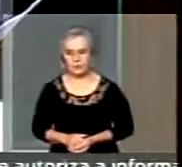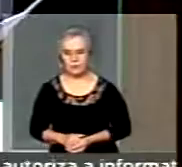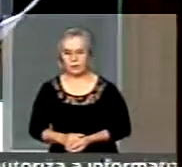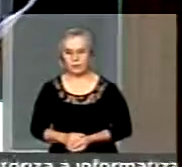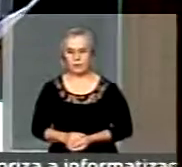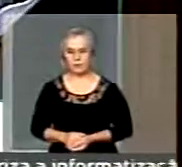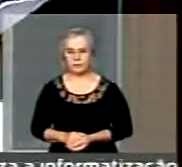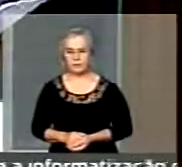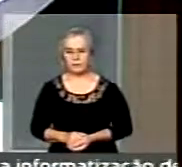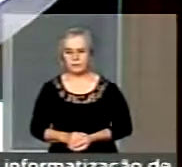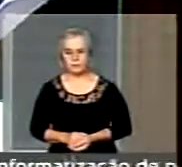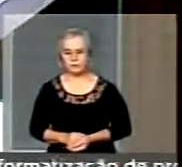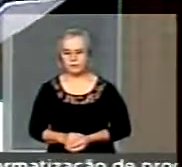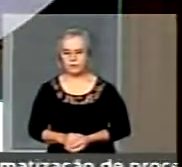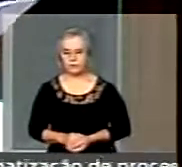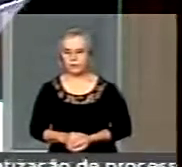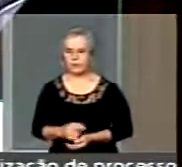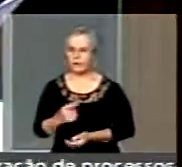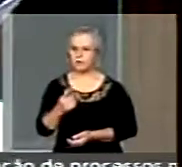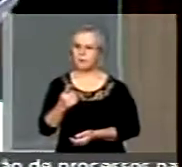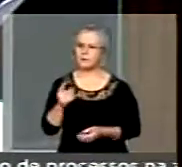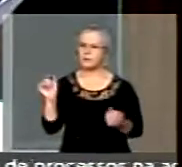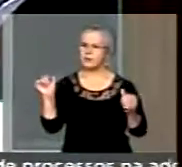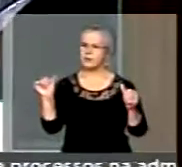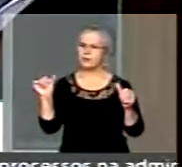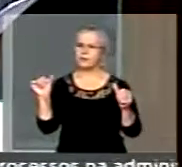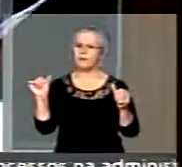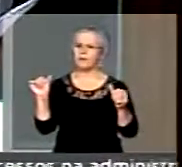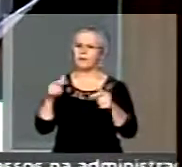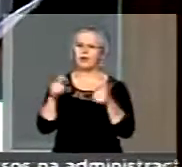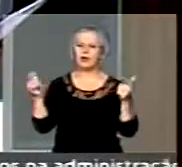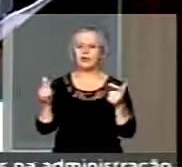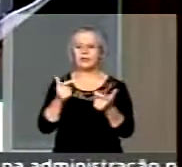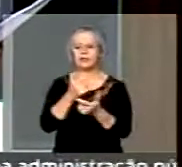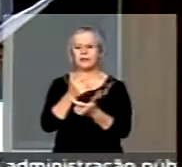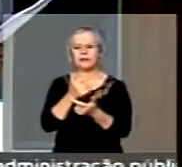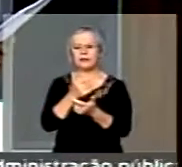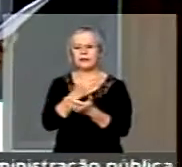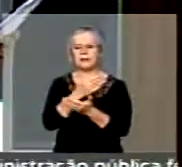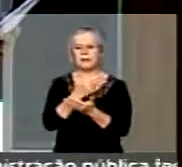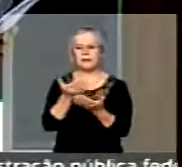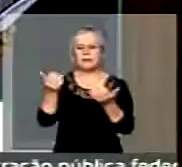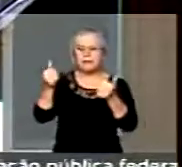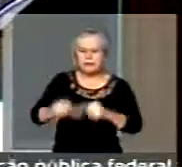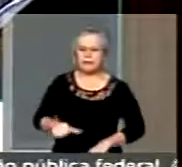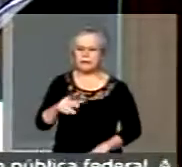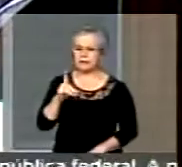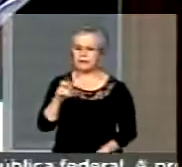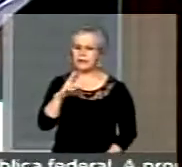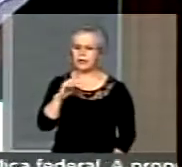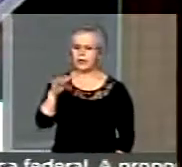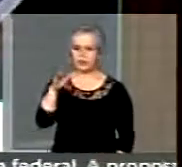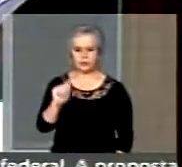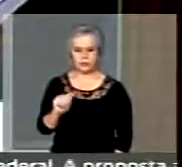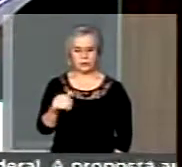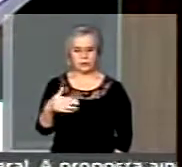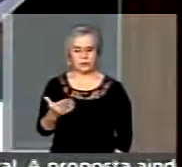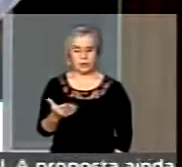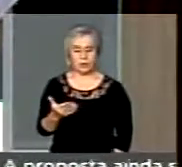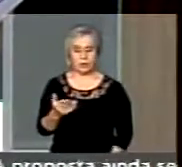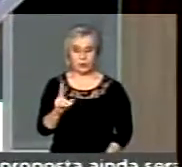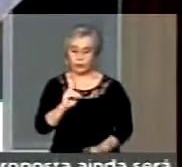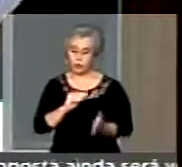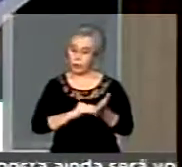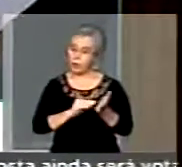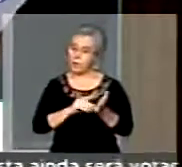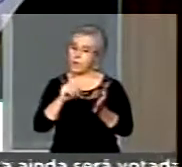foi extinta, numa das maiores derrotas políticas do governo Lula. Como diz o nome desse tributo, ele era apenas